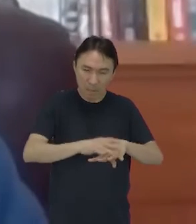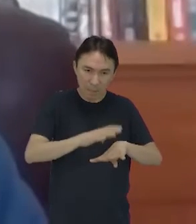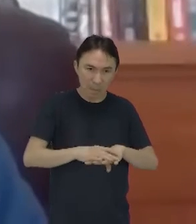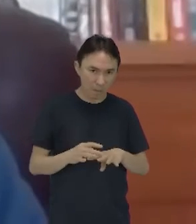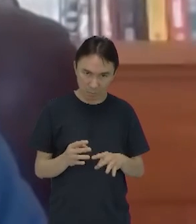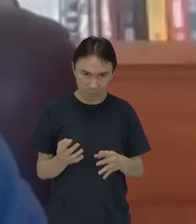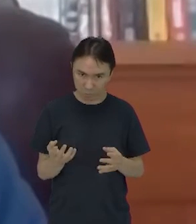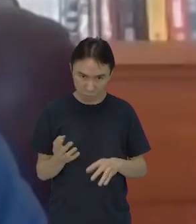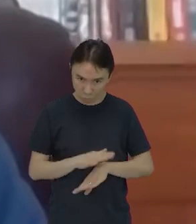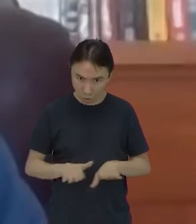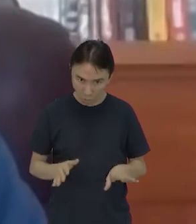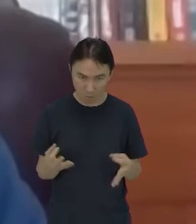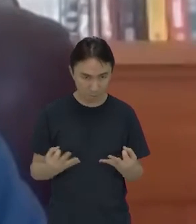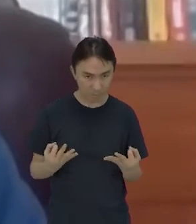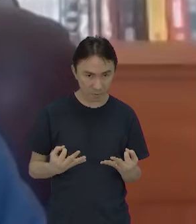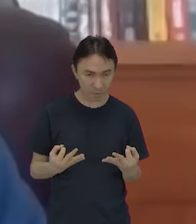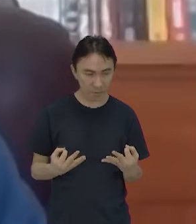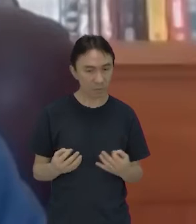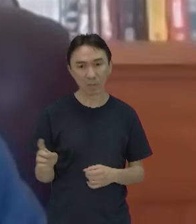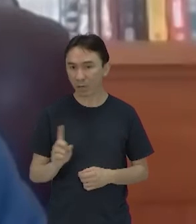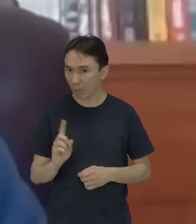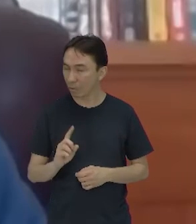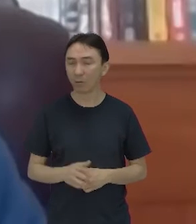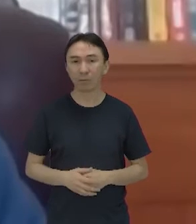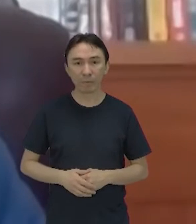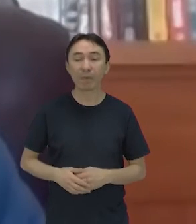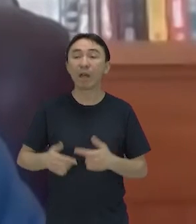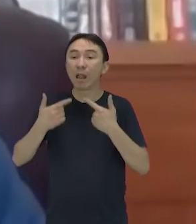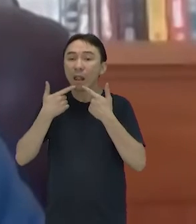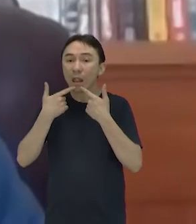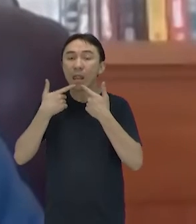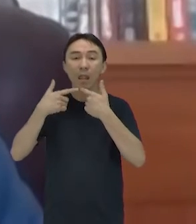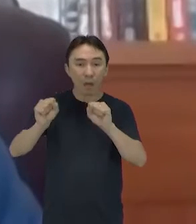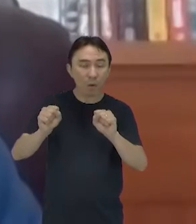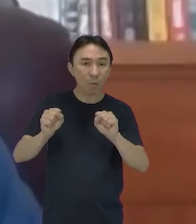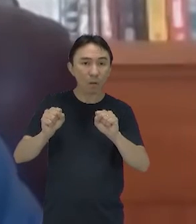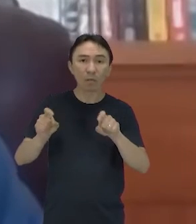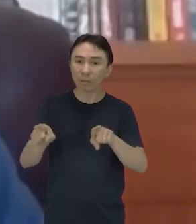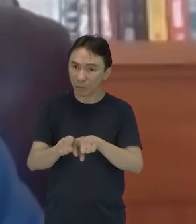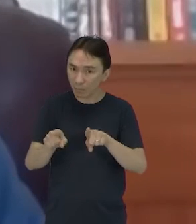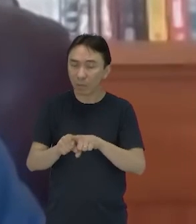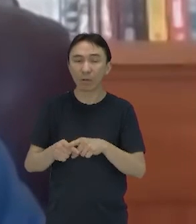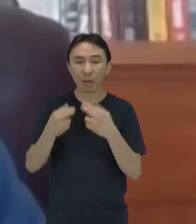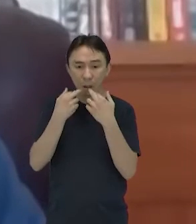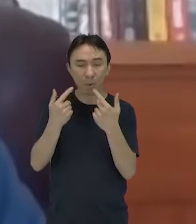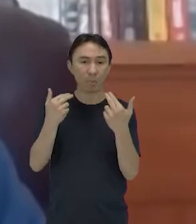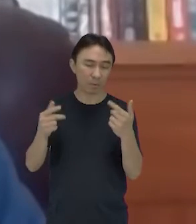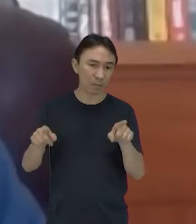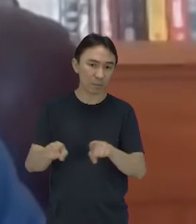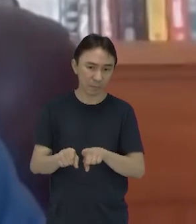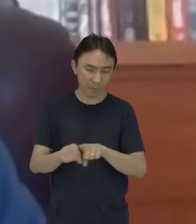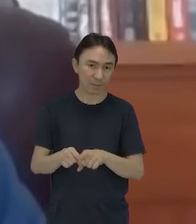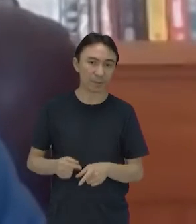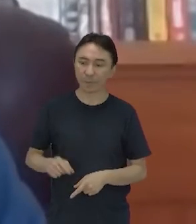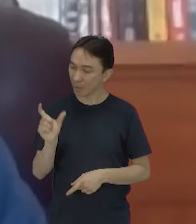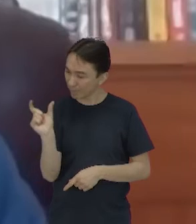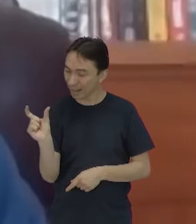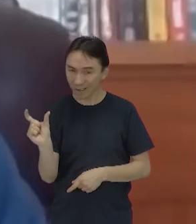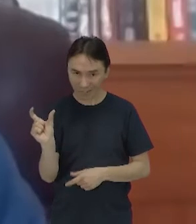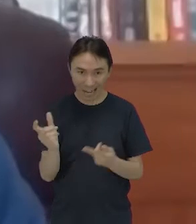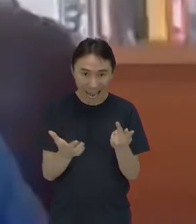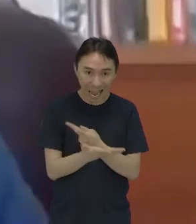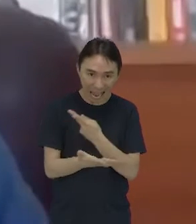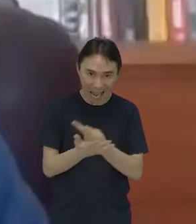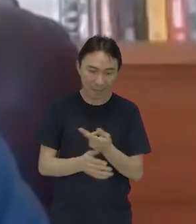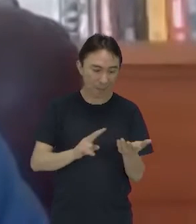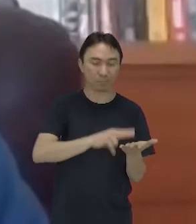precisa. As línguas são precisas, porque se você usar a palavra errada, você atribui o significado errado. E